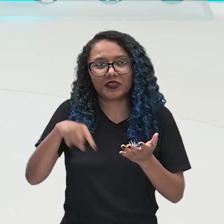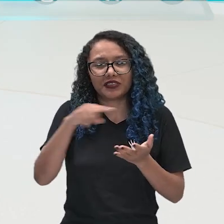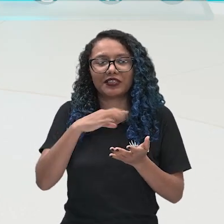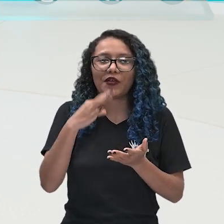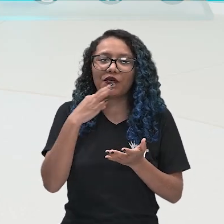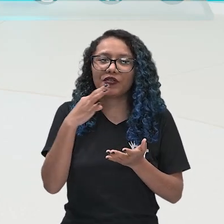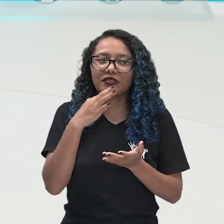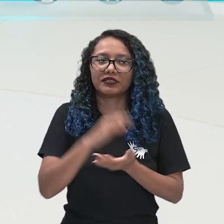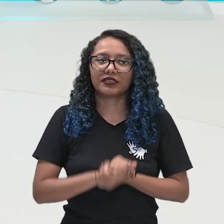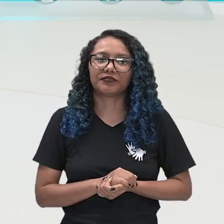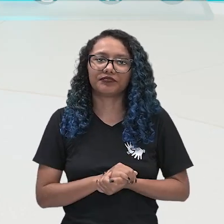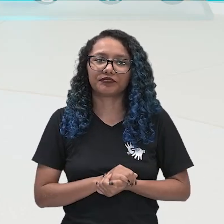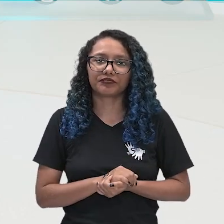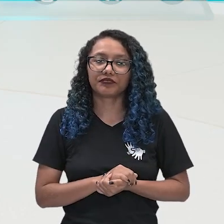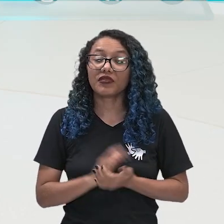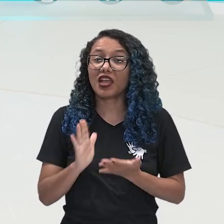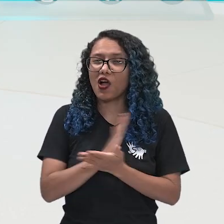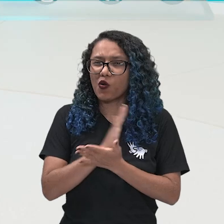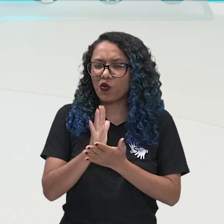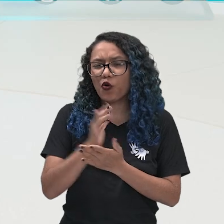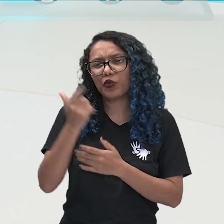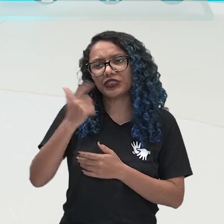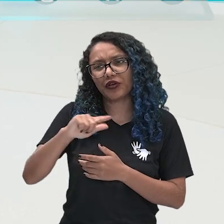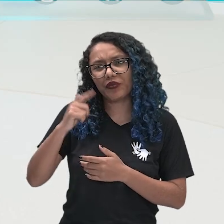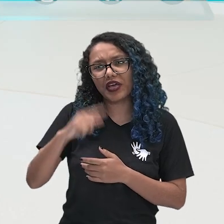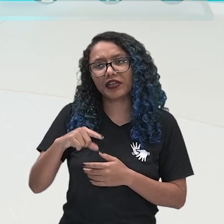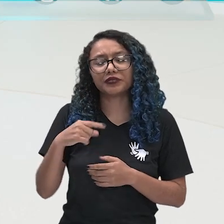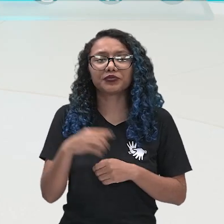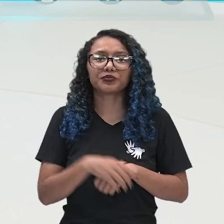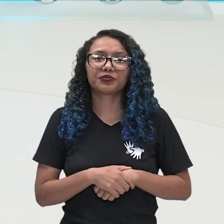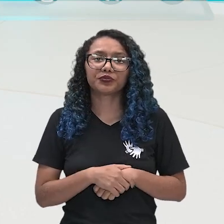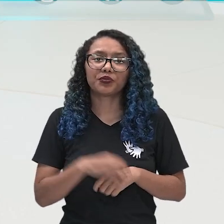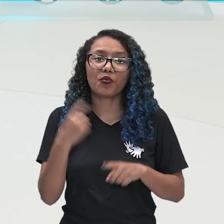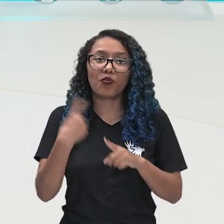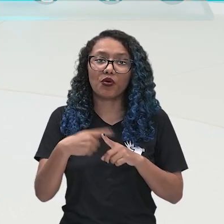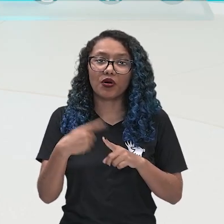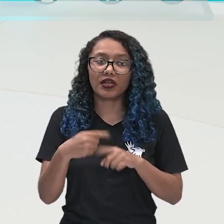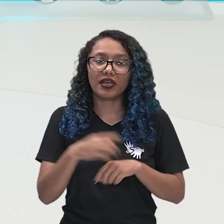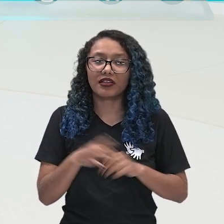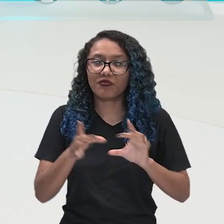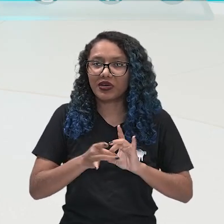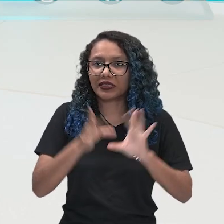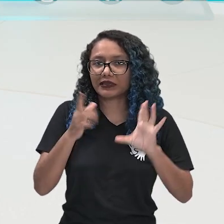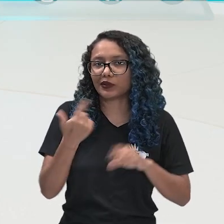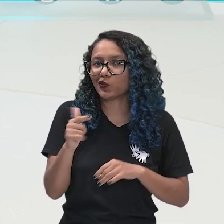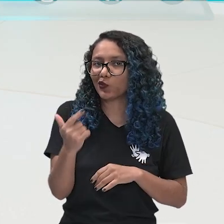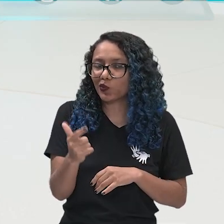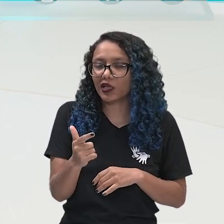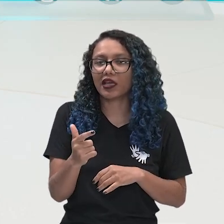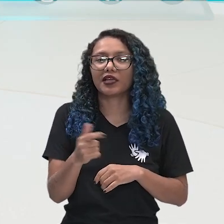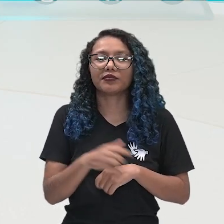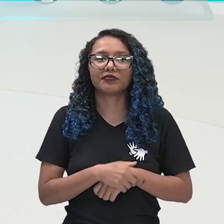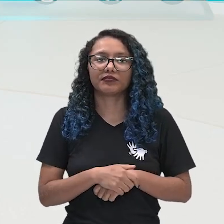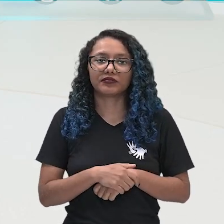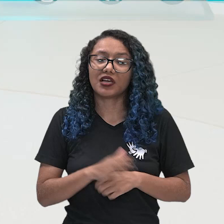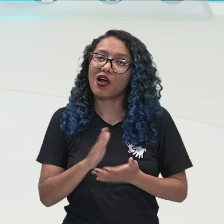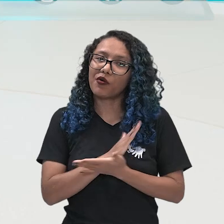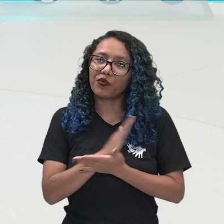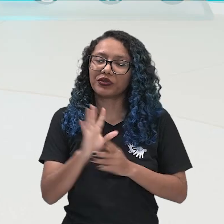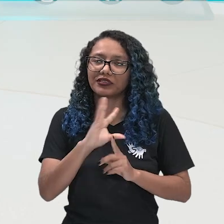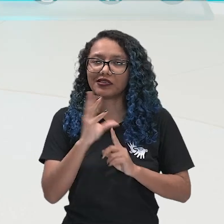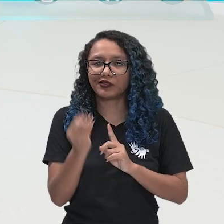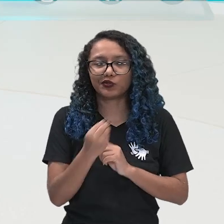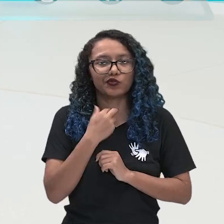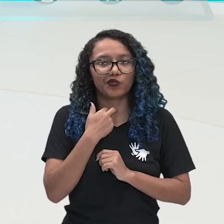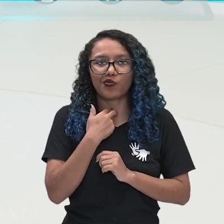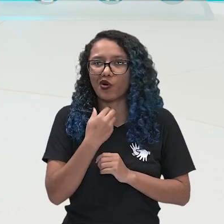Algumas imagens vão estar repetidas devido aos direitos autorais, não podemos colocar algumas imagens devido aos direitos autorais,